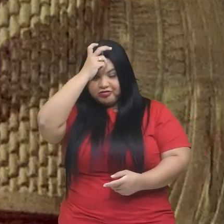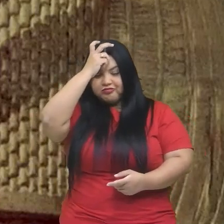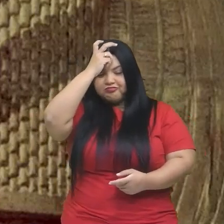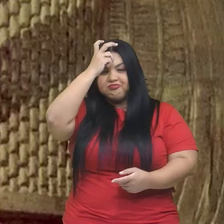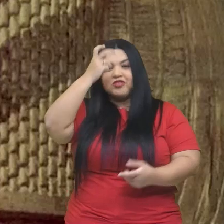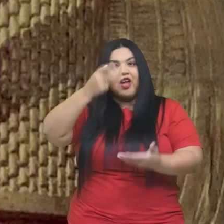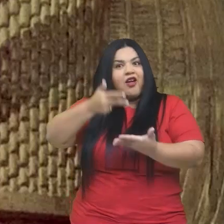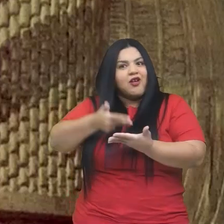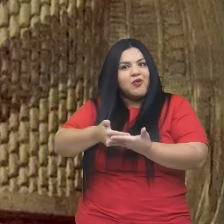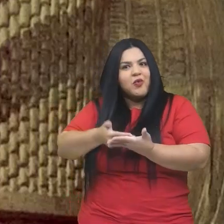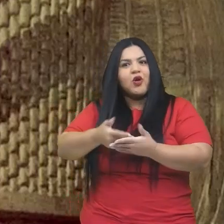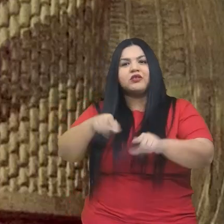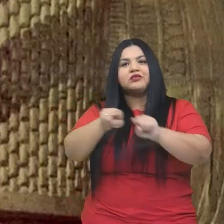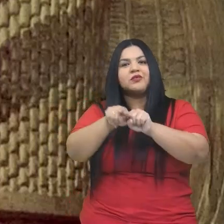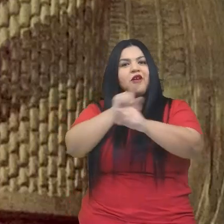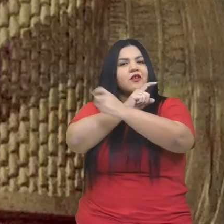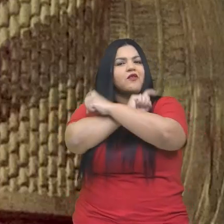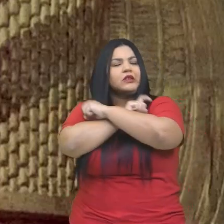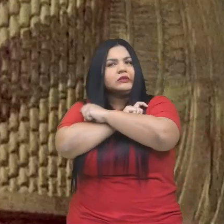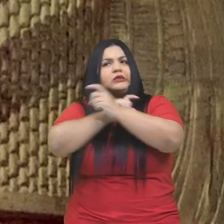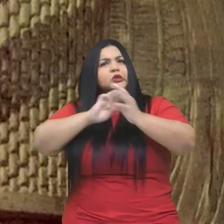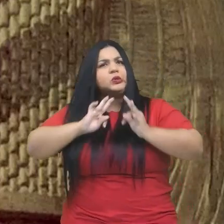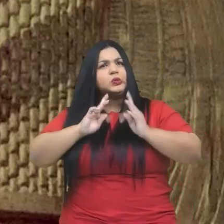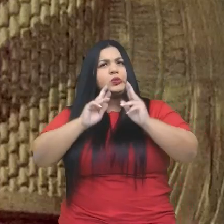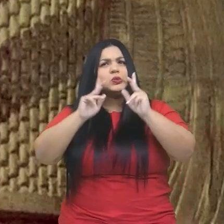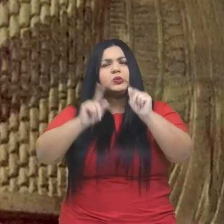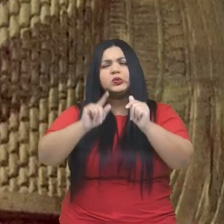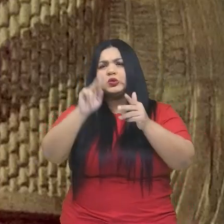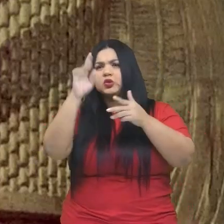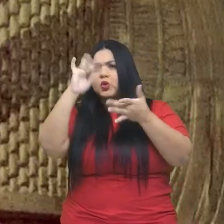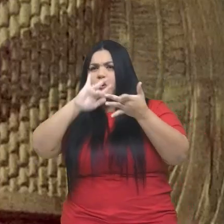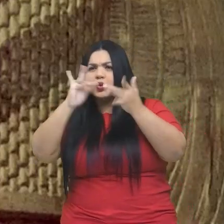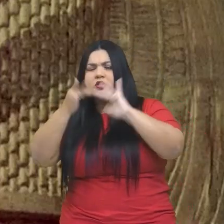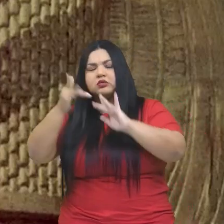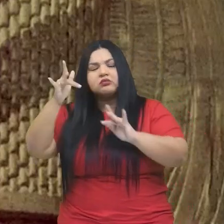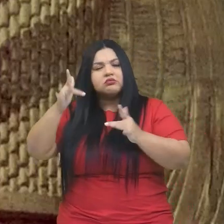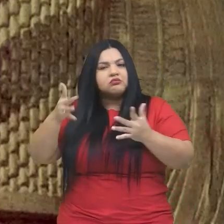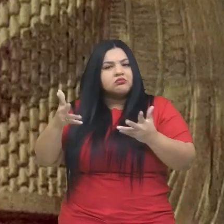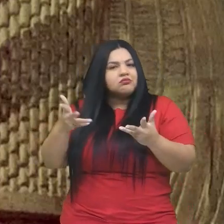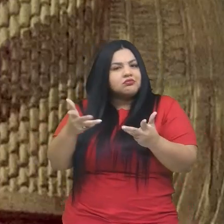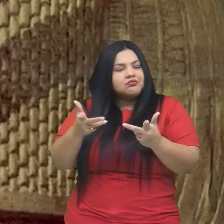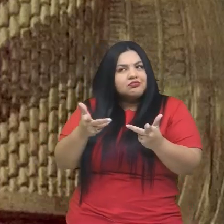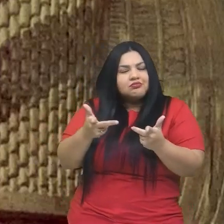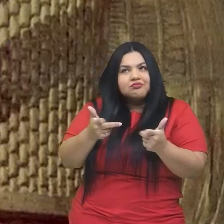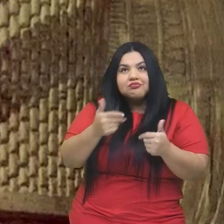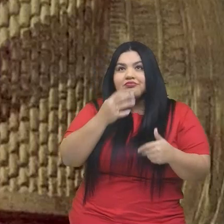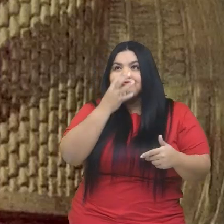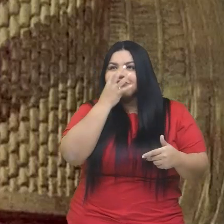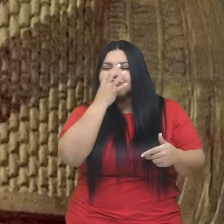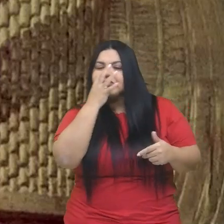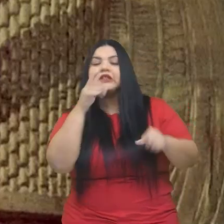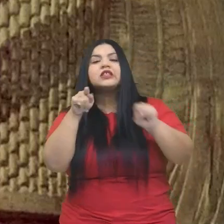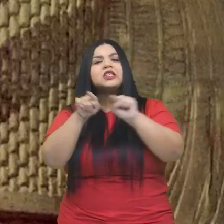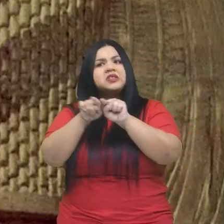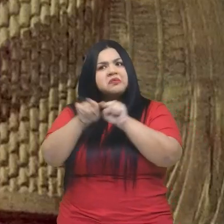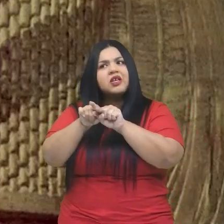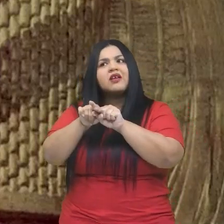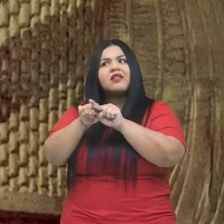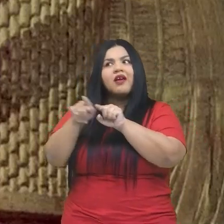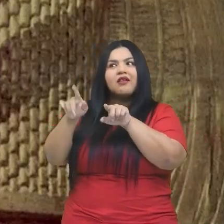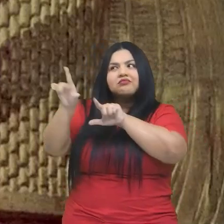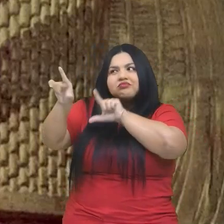e todo esse contexto aí que é fascinante, inclusive, né, encanta ali a produção de filmes,